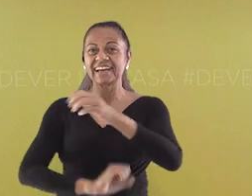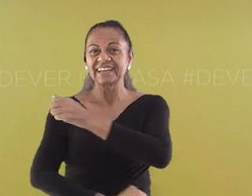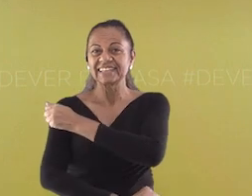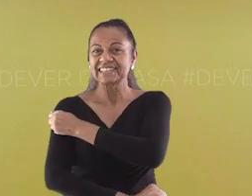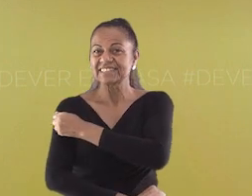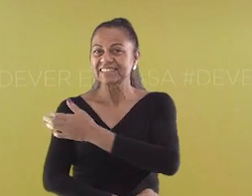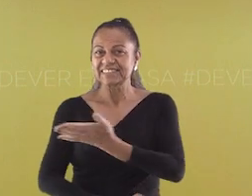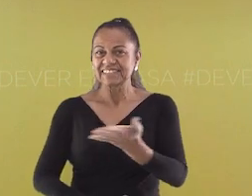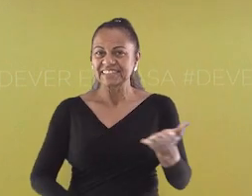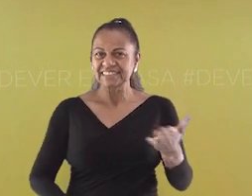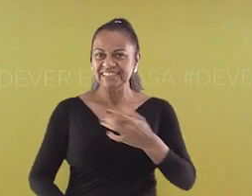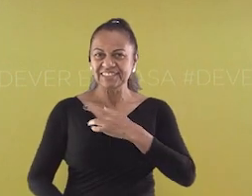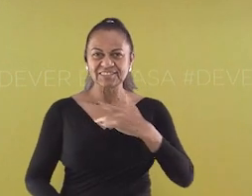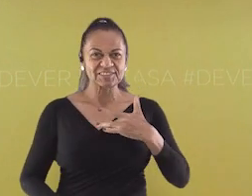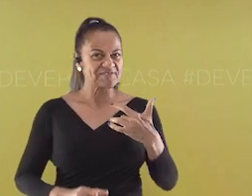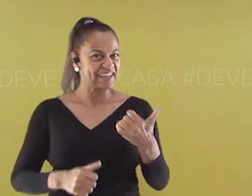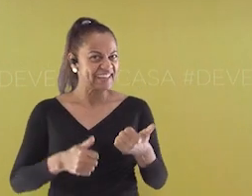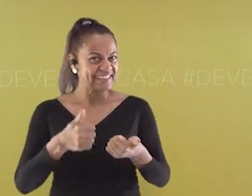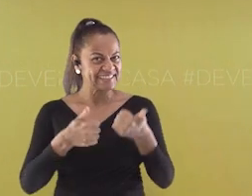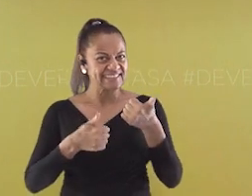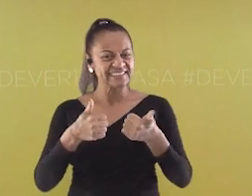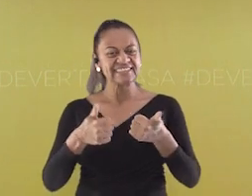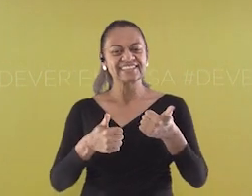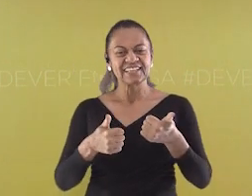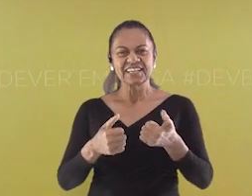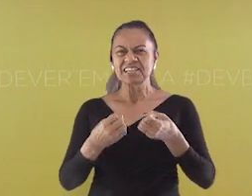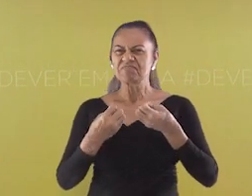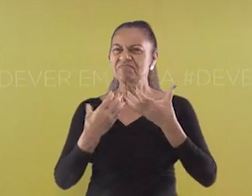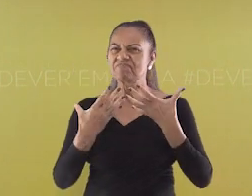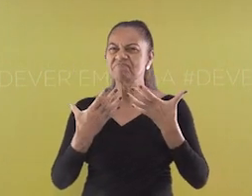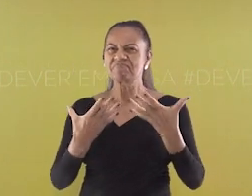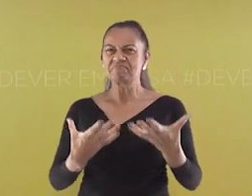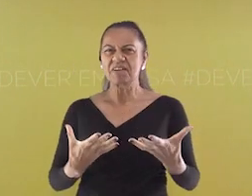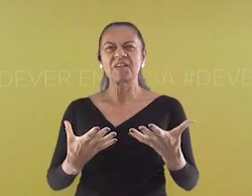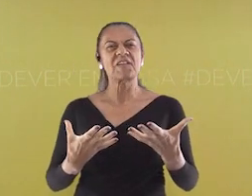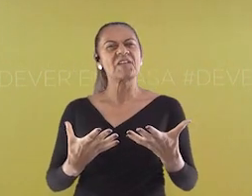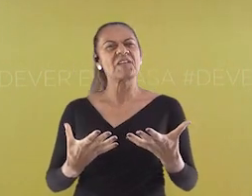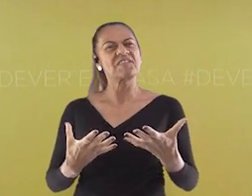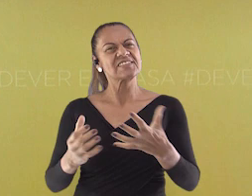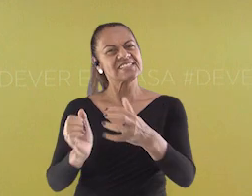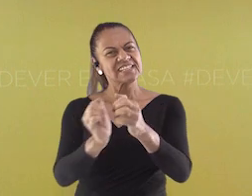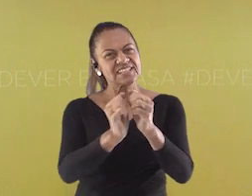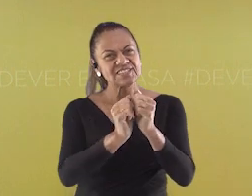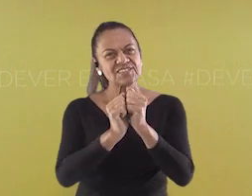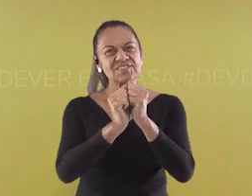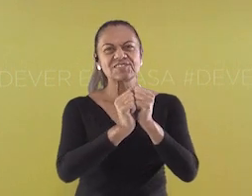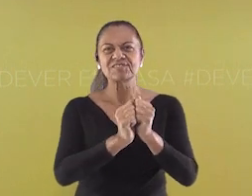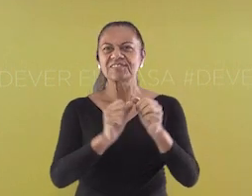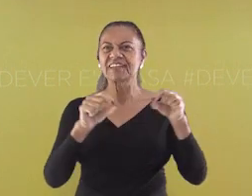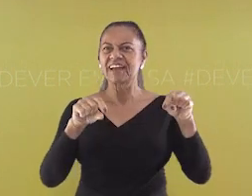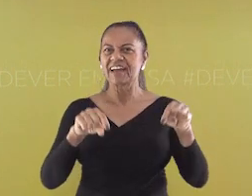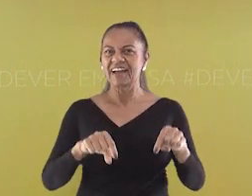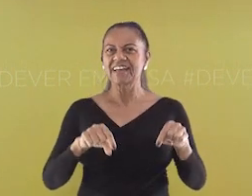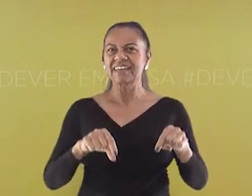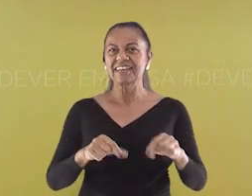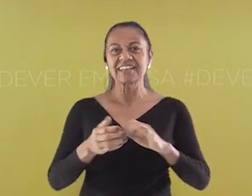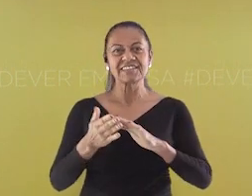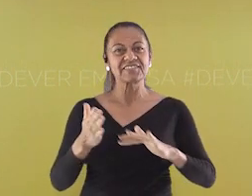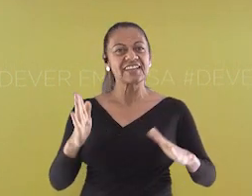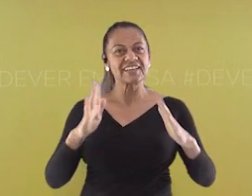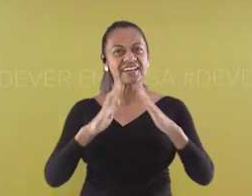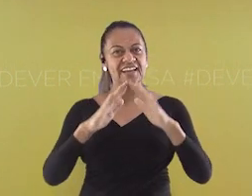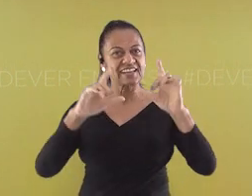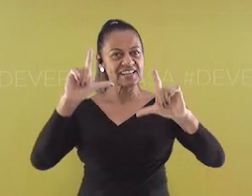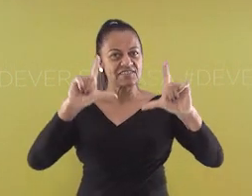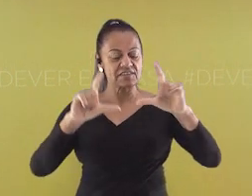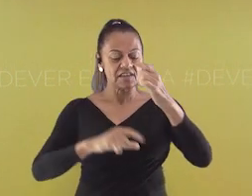Olá, estudantes! Tudo bem com vocês? Eu espero que sim. Que bom ter a sua companhia aqui no Dever em